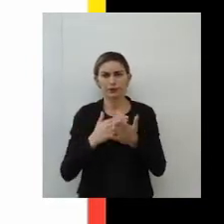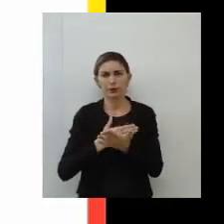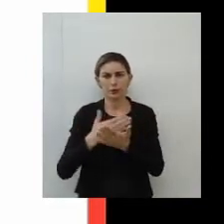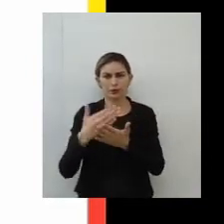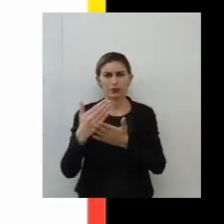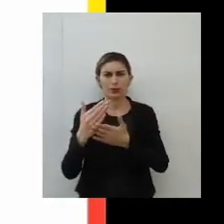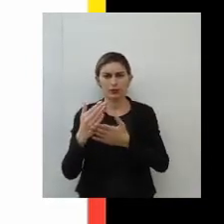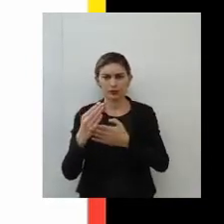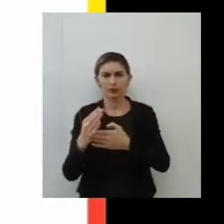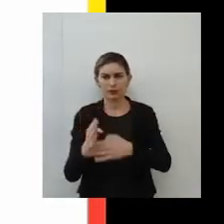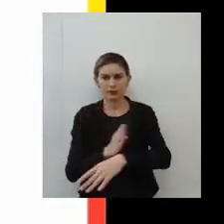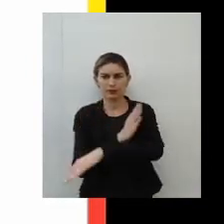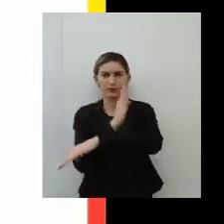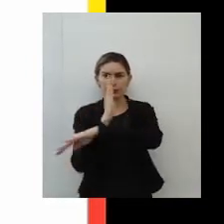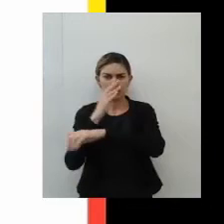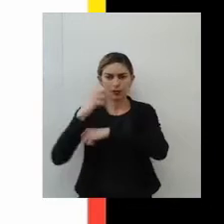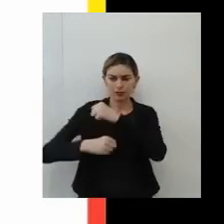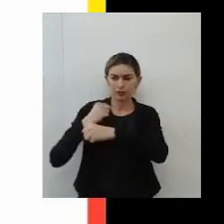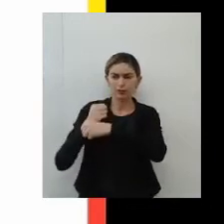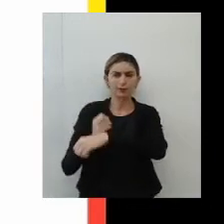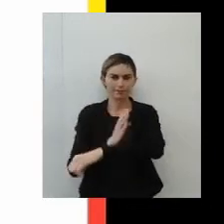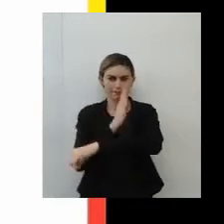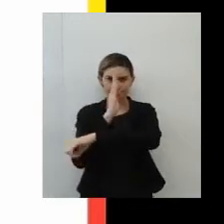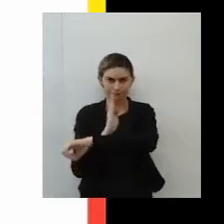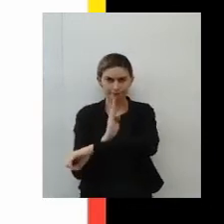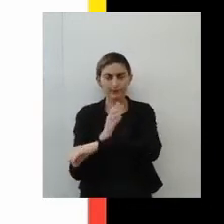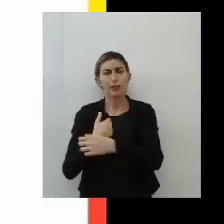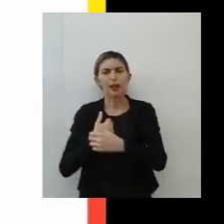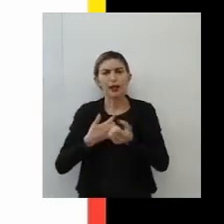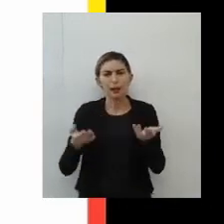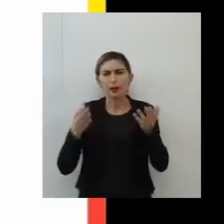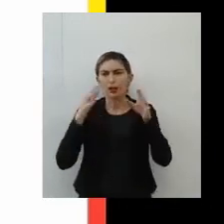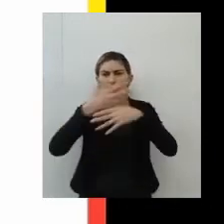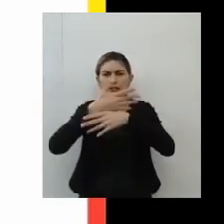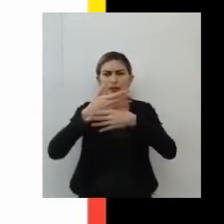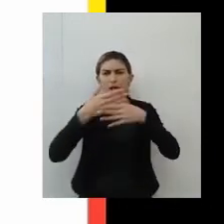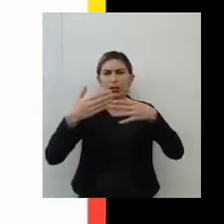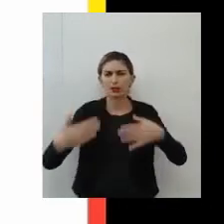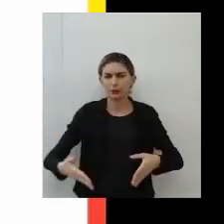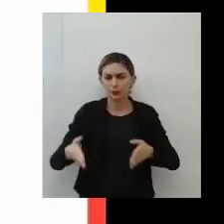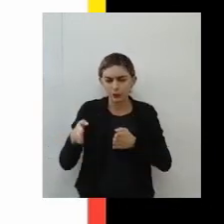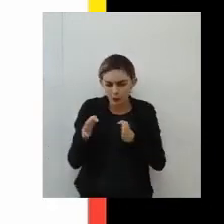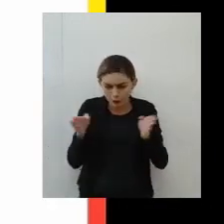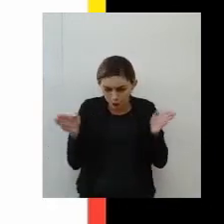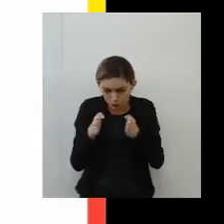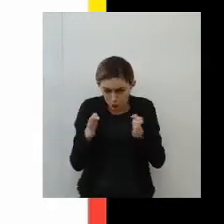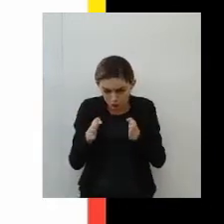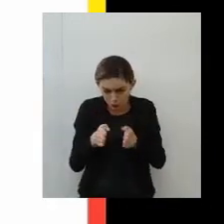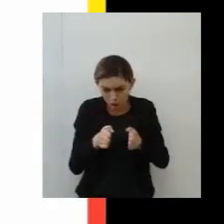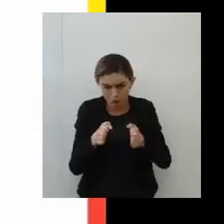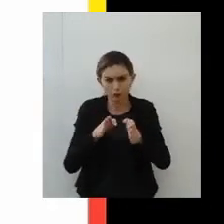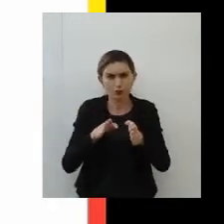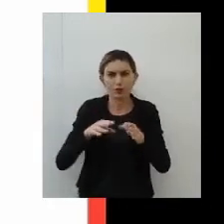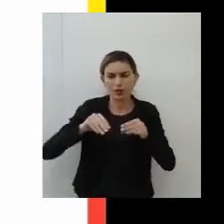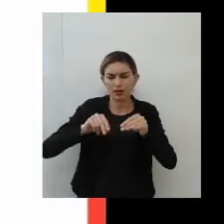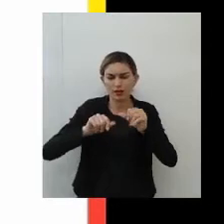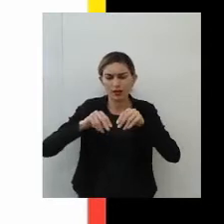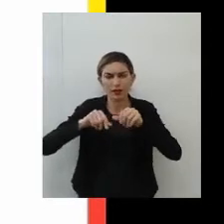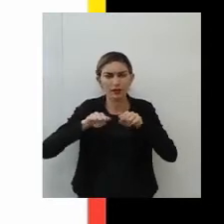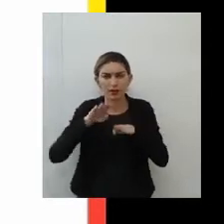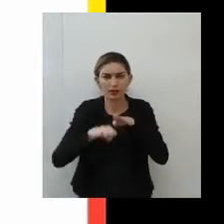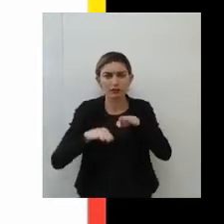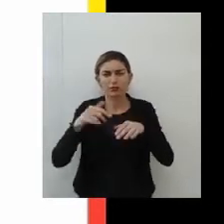inicial da Idade Média, elas eram todas muradas, eram cidades muito fechadas, ruas estreitas, ruas sem calçamento, sem saneamento